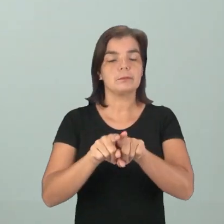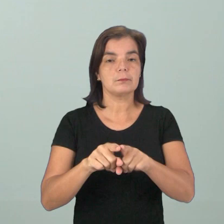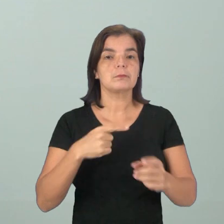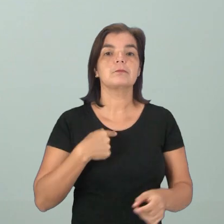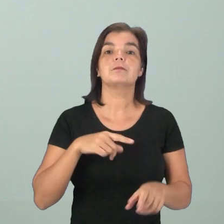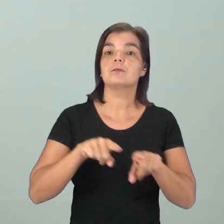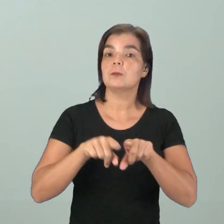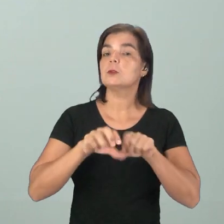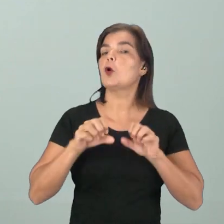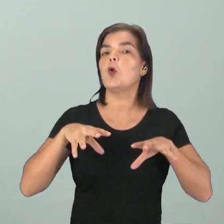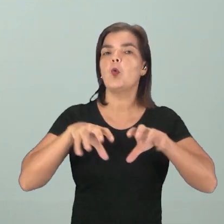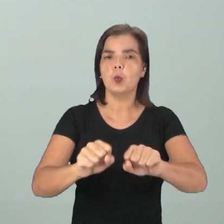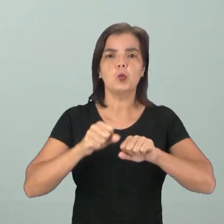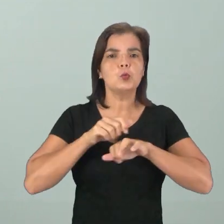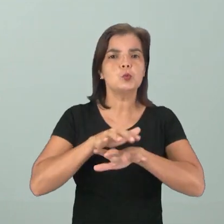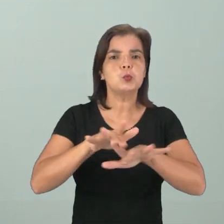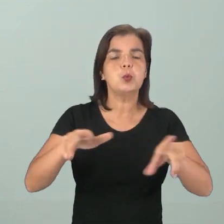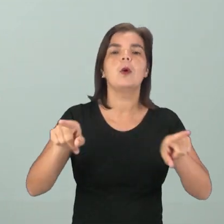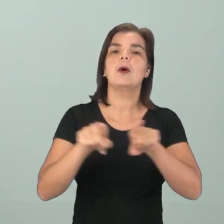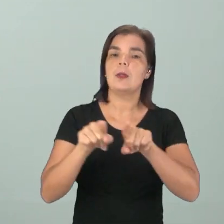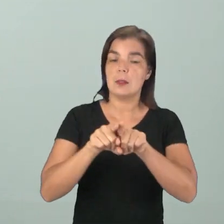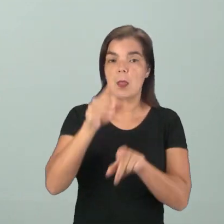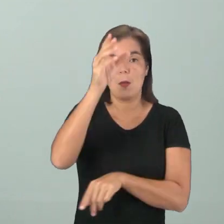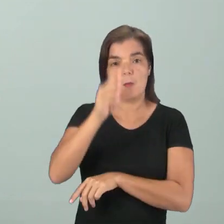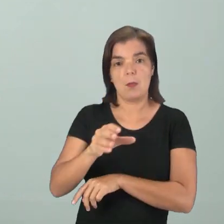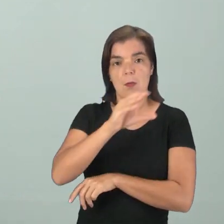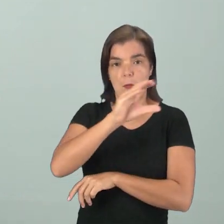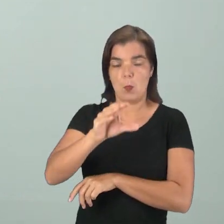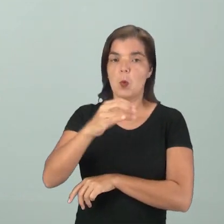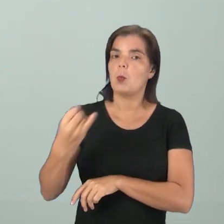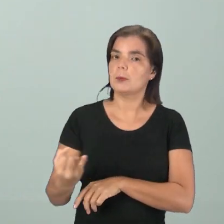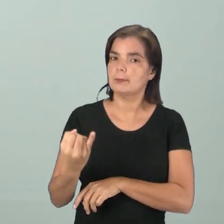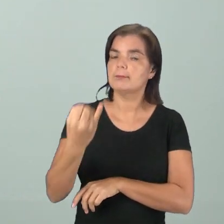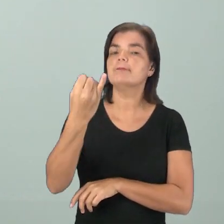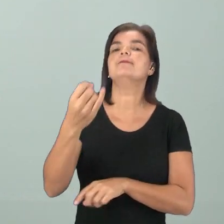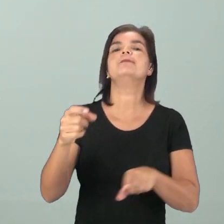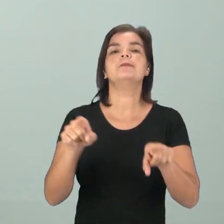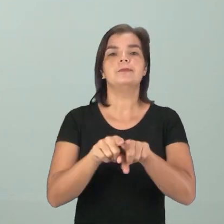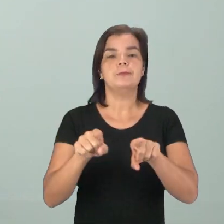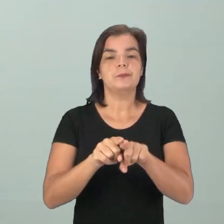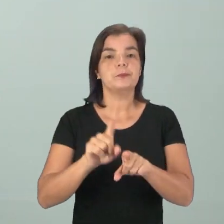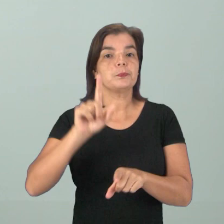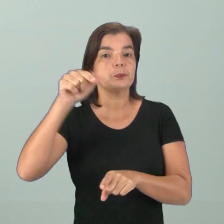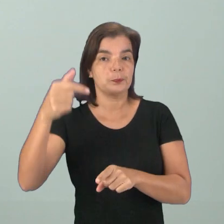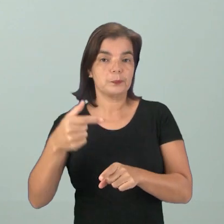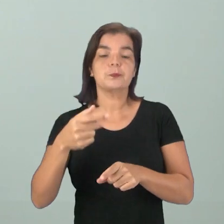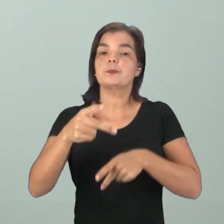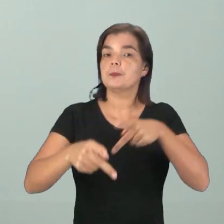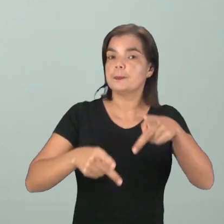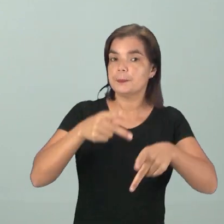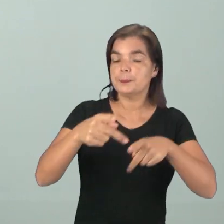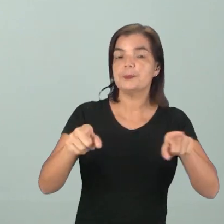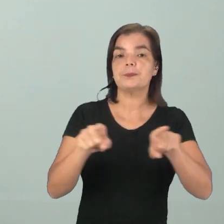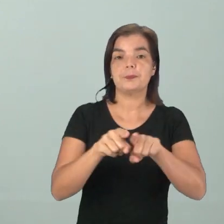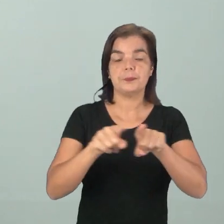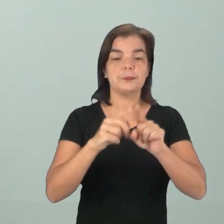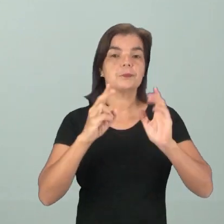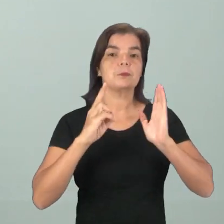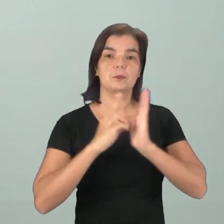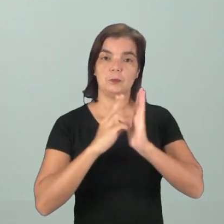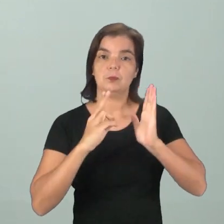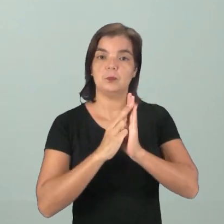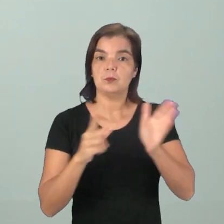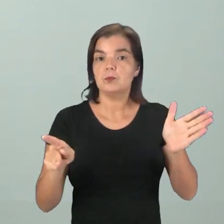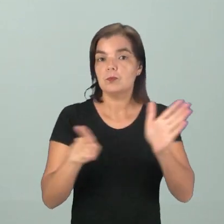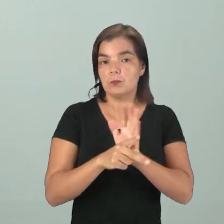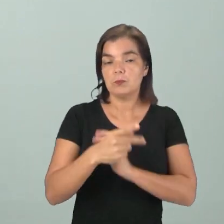ser colonizado, ter essa religião católica como a predominante, os diversos povos, até mesmo os indígenas que